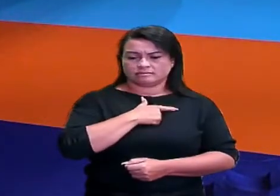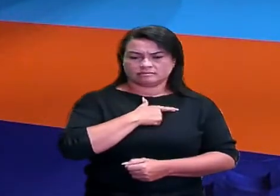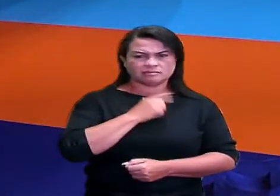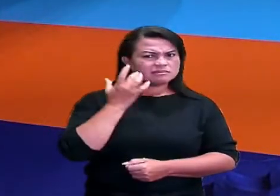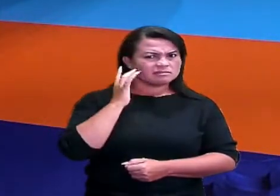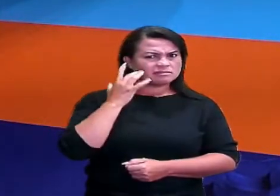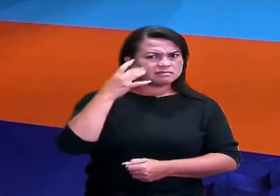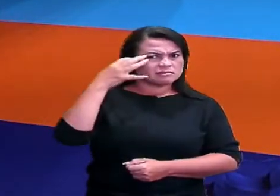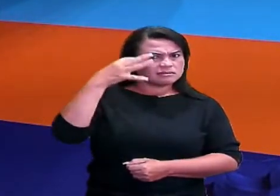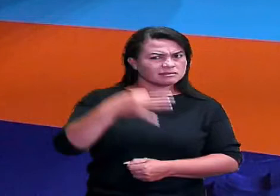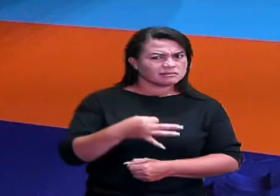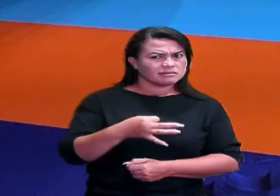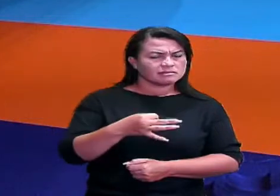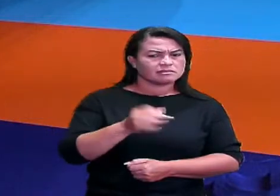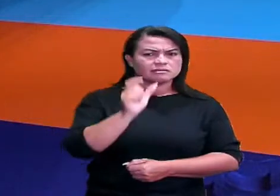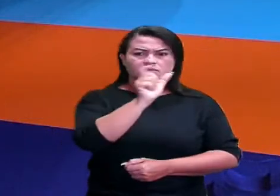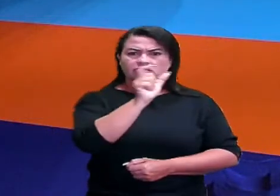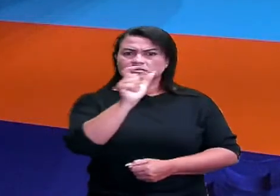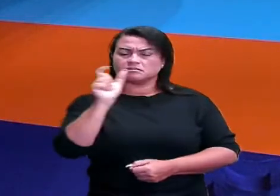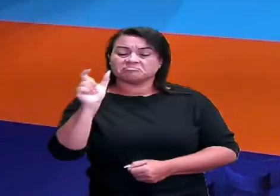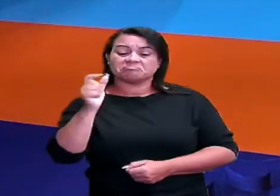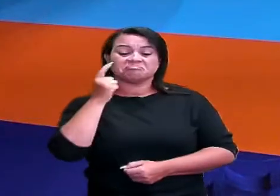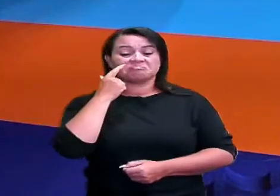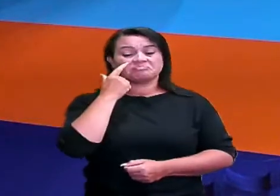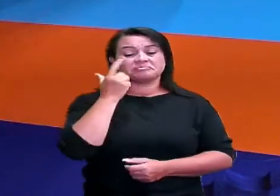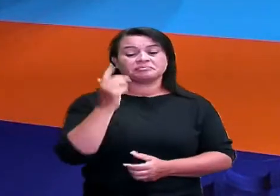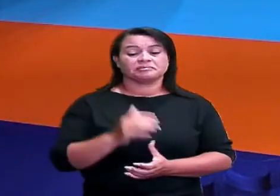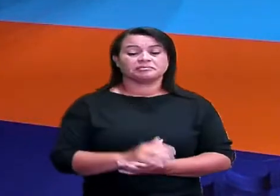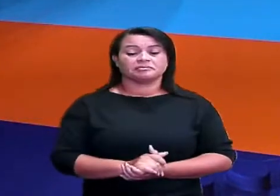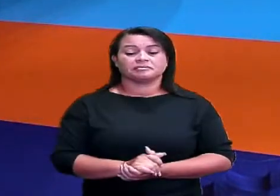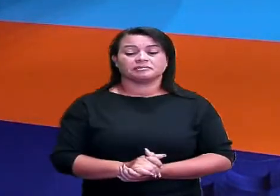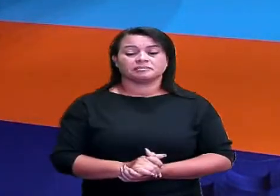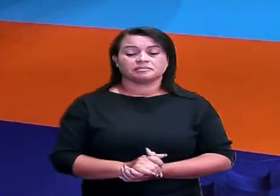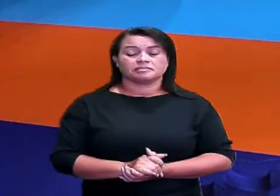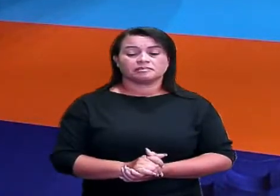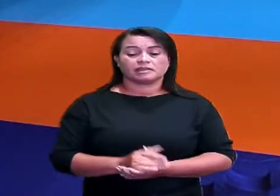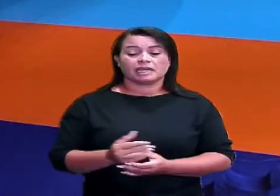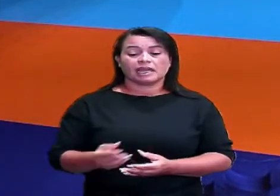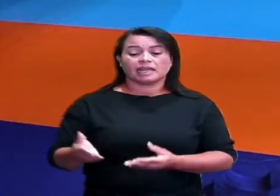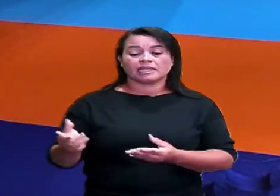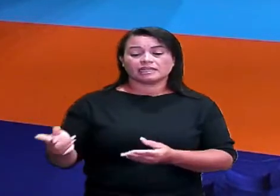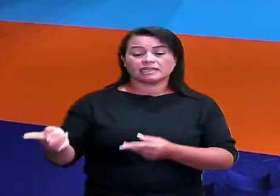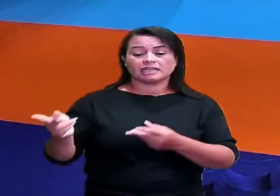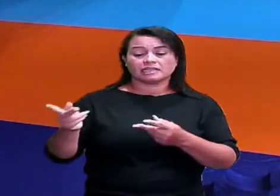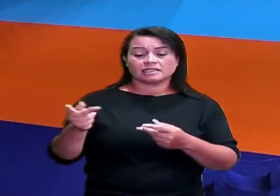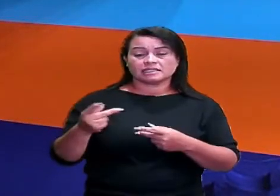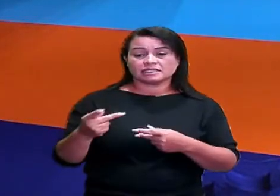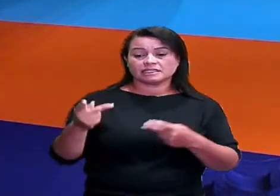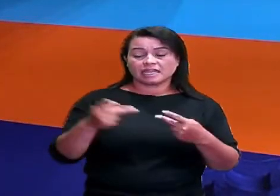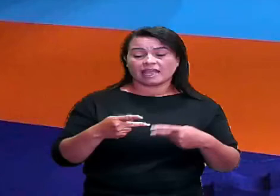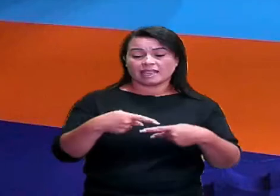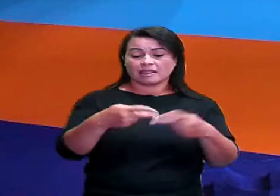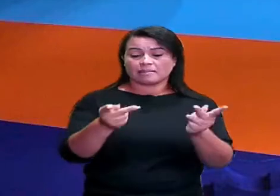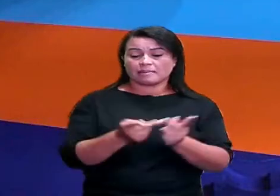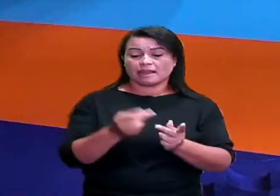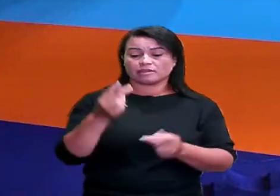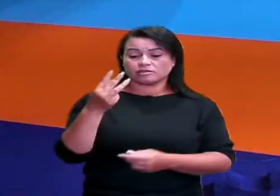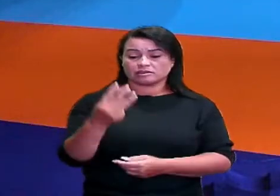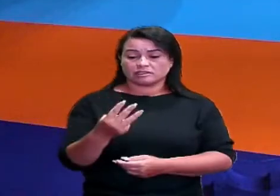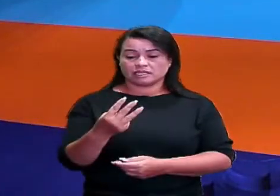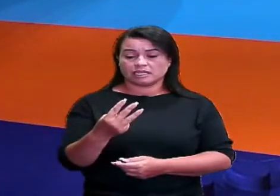Será que está certo essas palavras? Vamos ver aqui. Trazei 3 pratos de trigo para